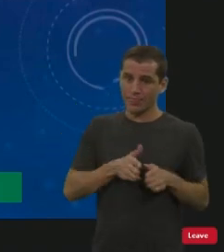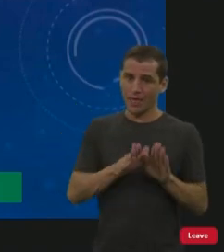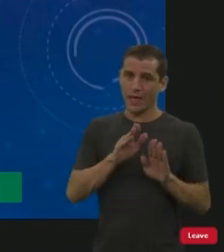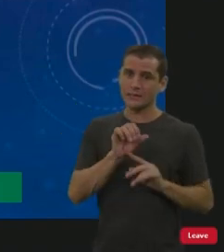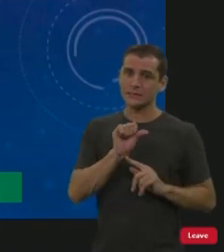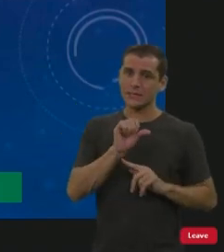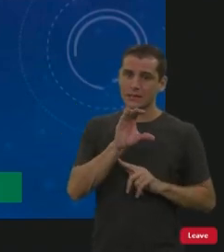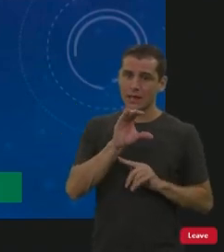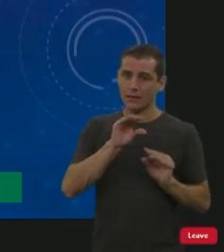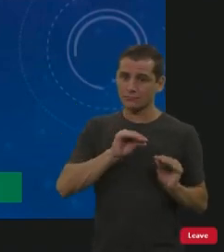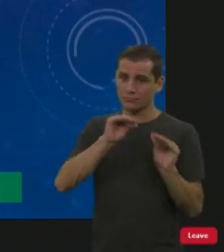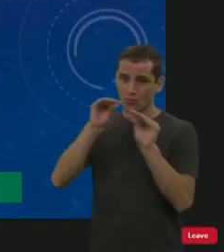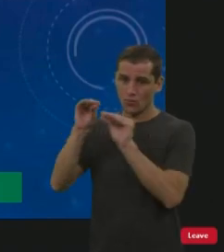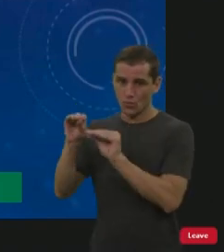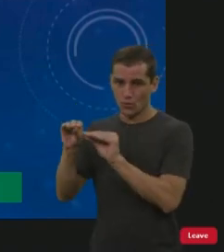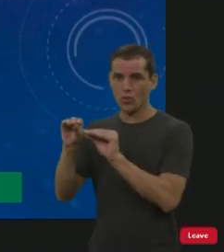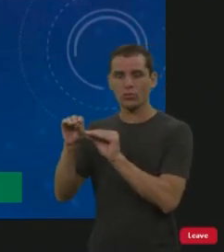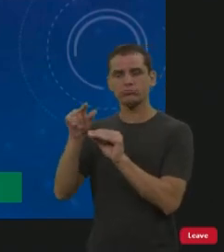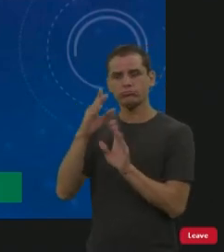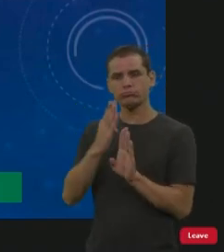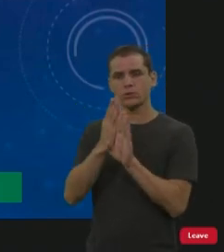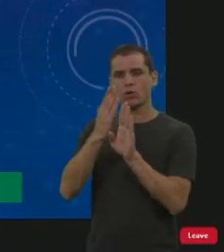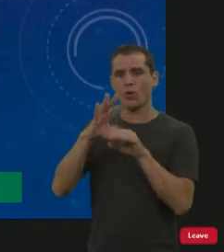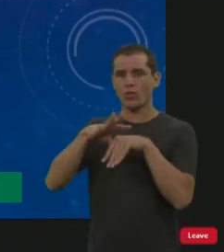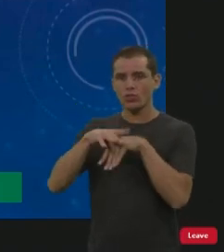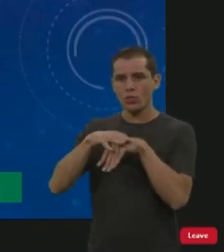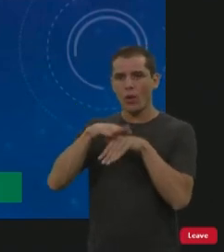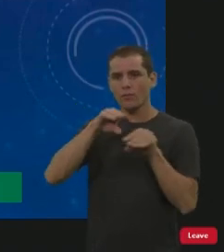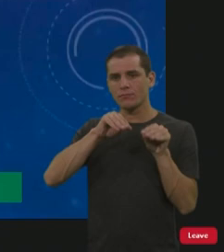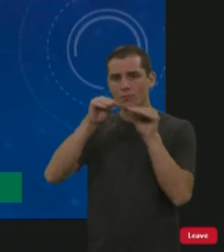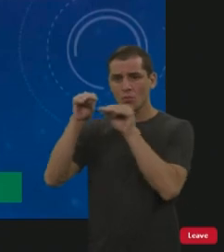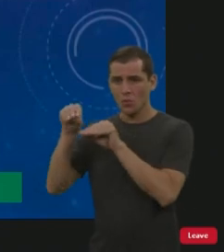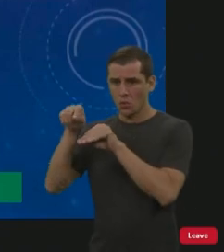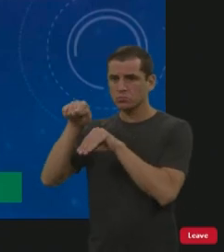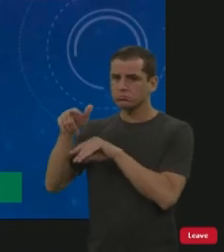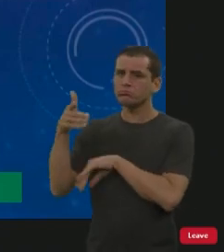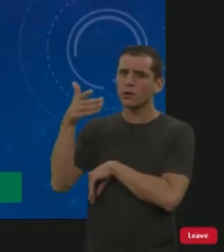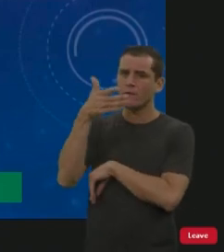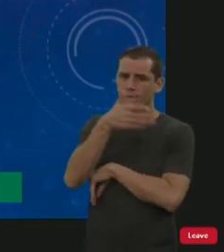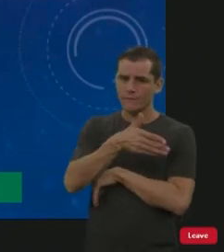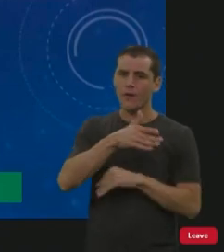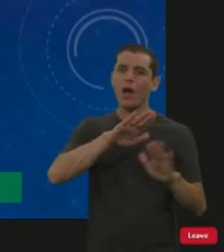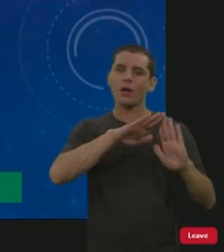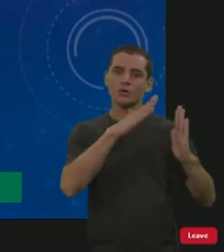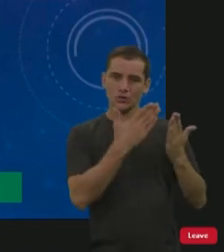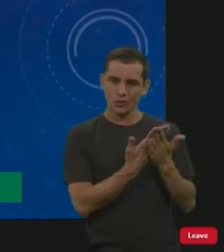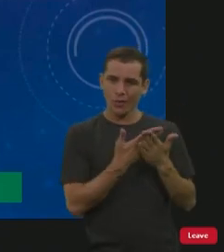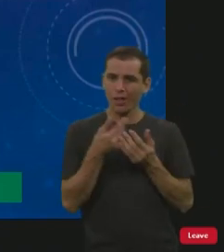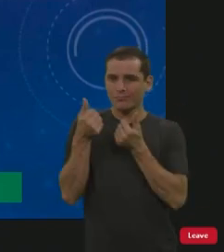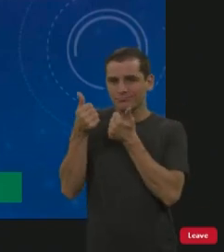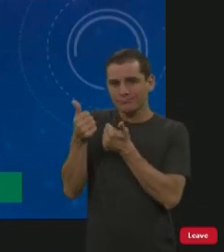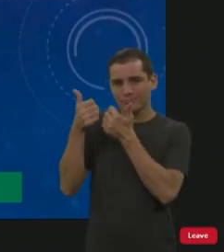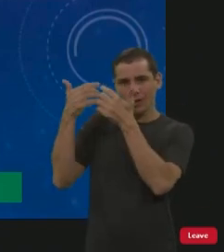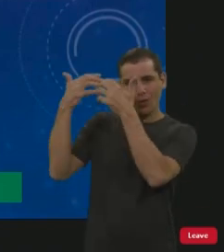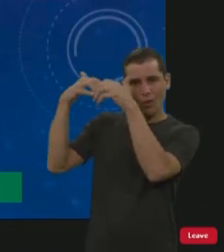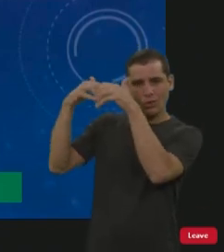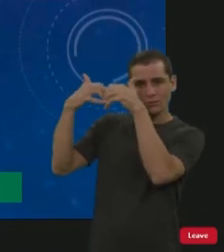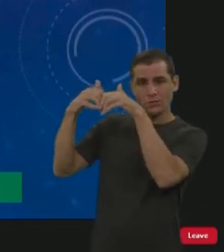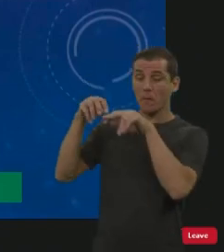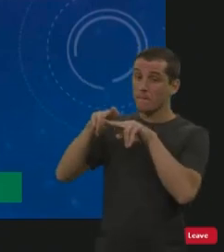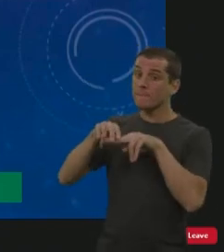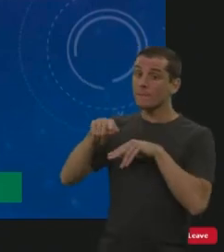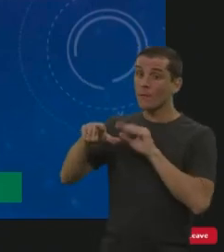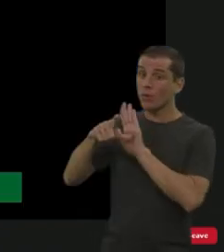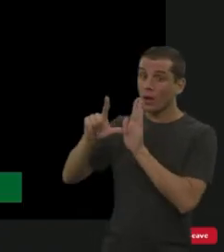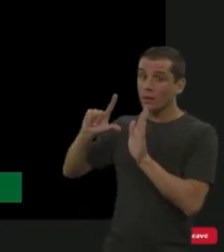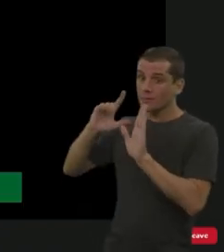bem, cognitivo normal, na escola, graças ao tratamento precoce, ele vai ter uma vida normal, tá?